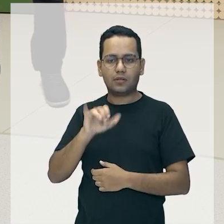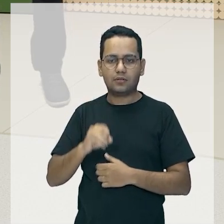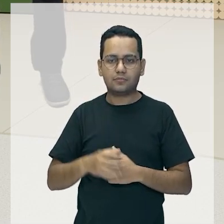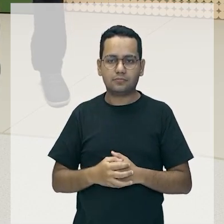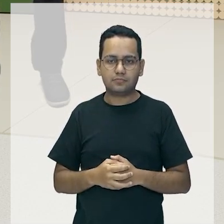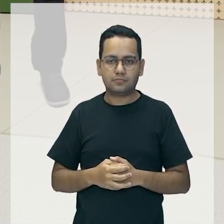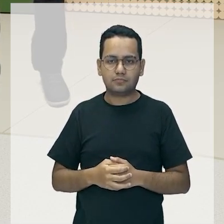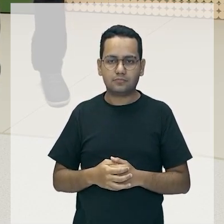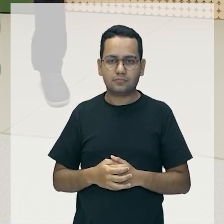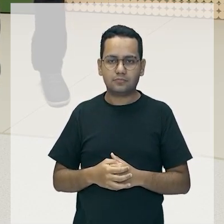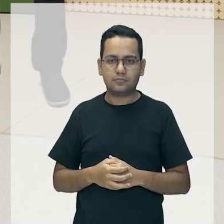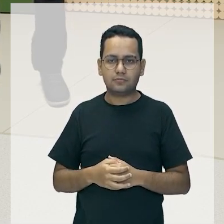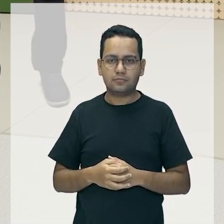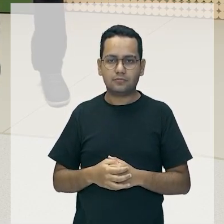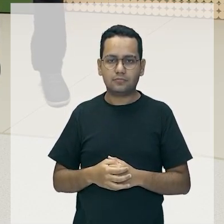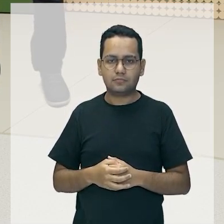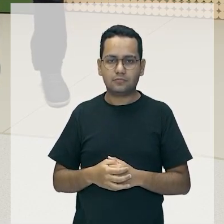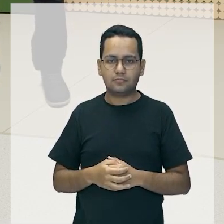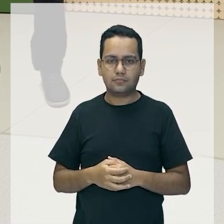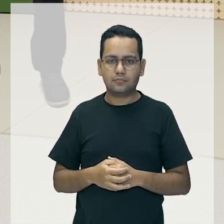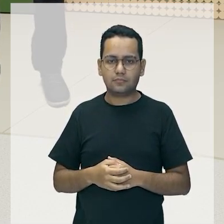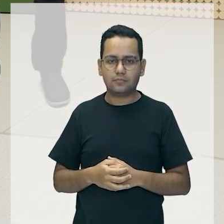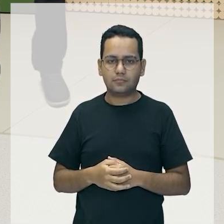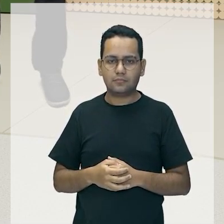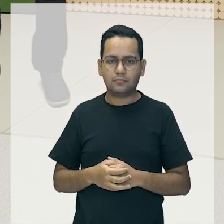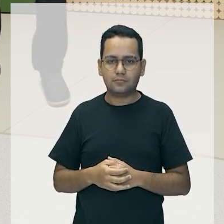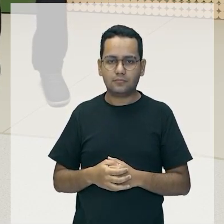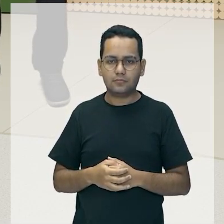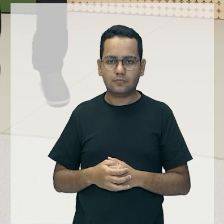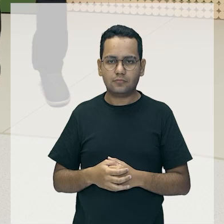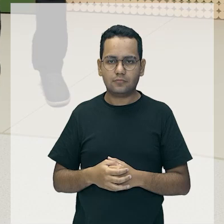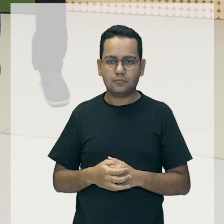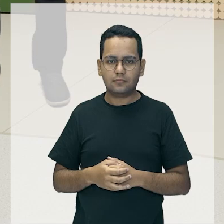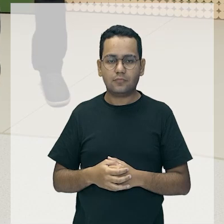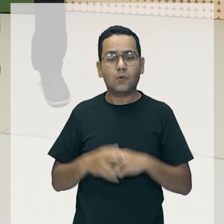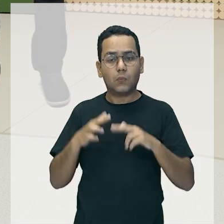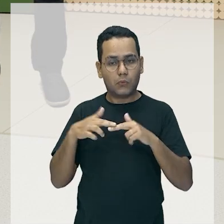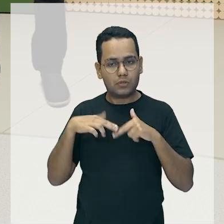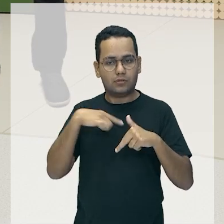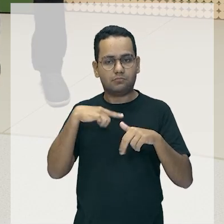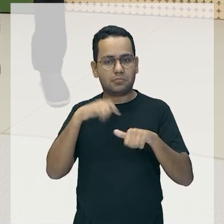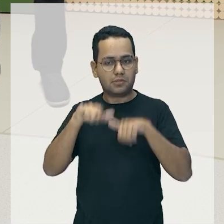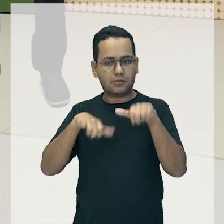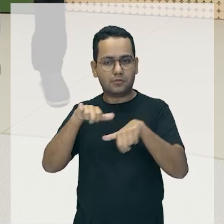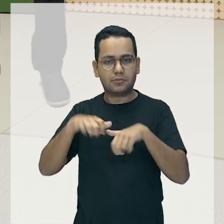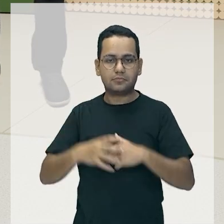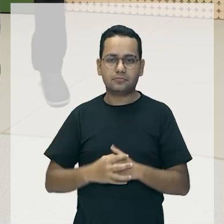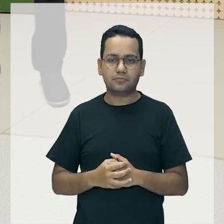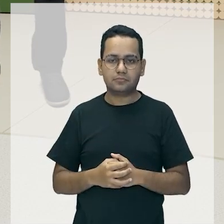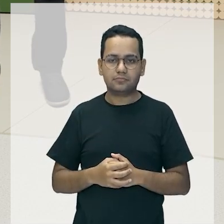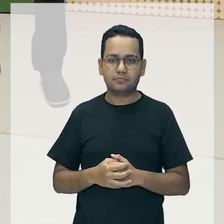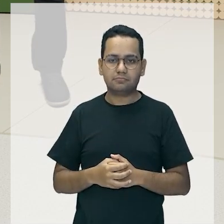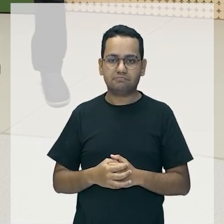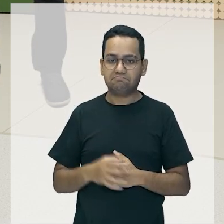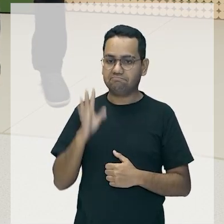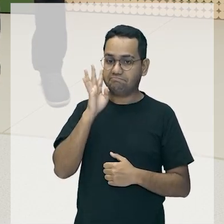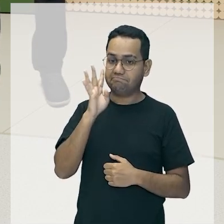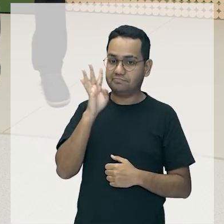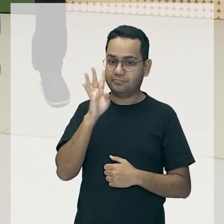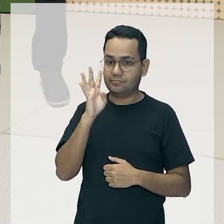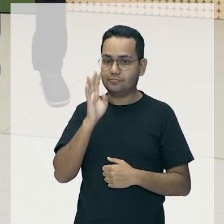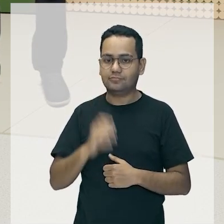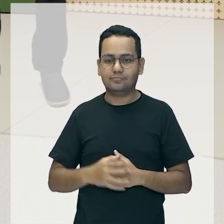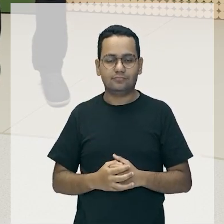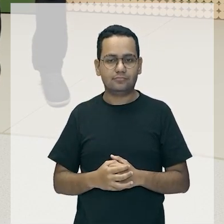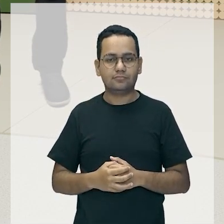Então é exatamente por isso que nós temos esse tipo de transformação. Tá bom, pessoal? Legal o que acontece com a fusão?